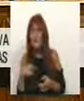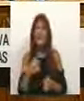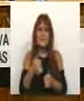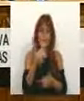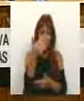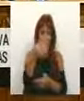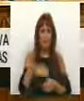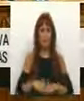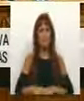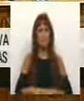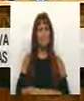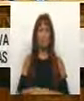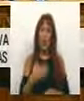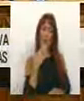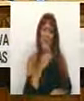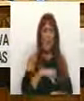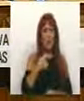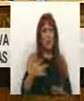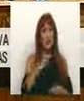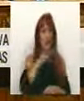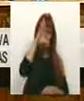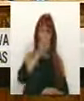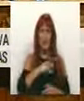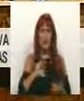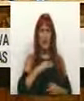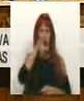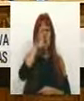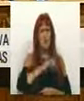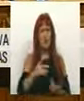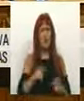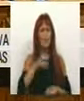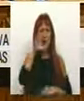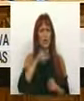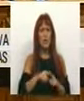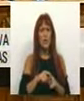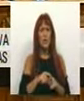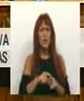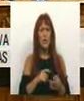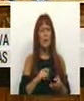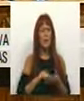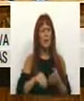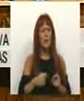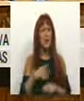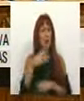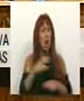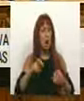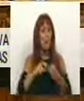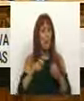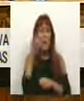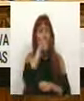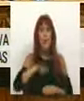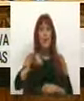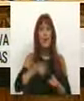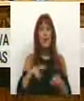Bem, faça favor. Muito obrigado, Sr. Presidente. Sr. Ministro, Sr. Ministro, o problema da contaminação é provavelmente o maior problema